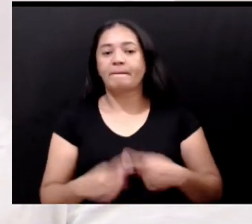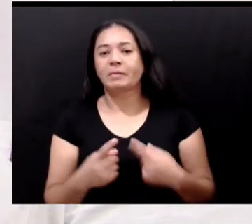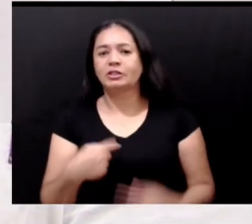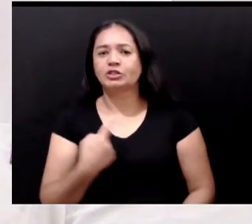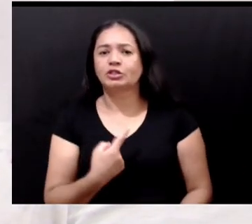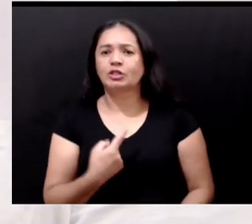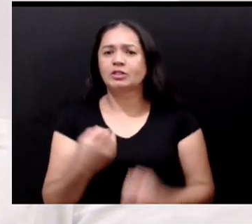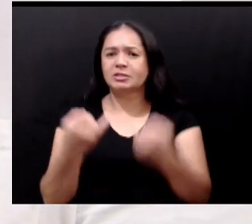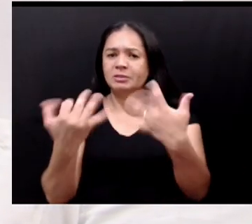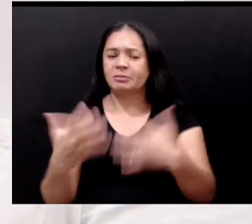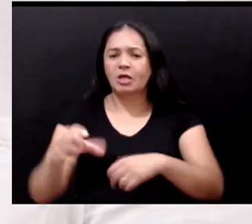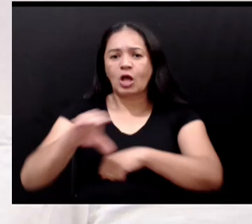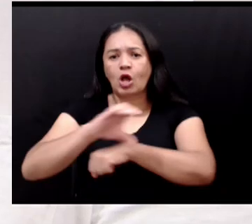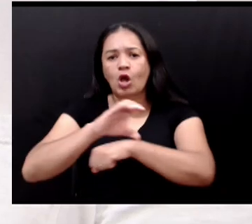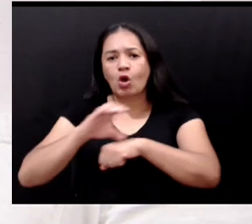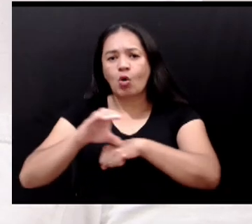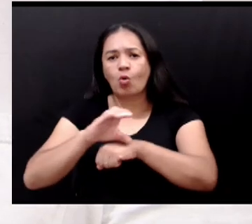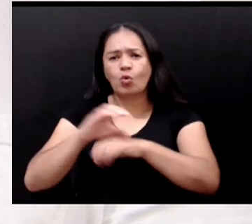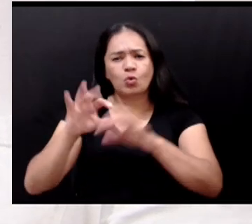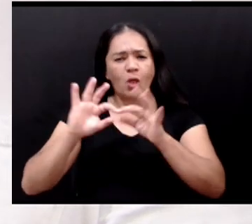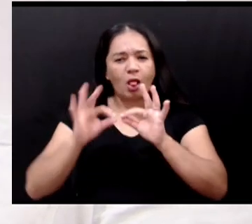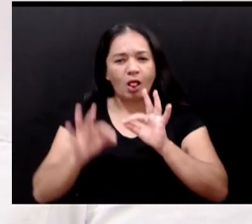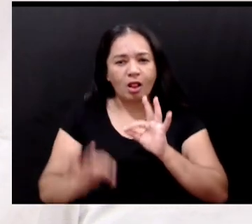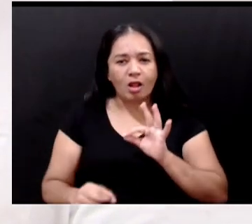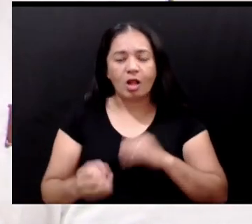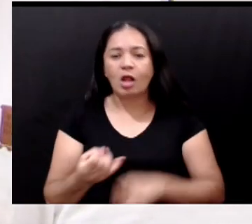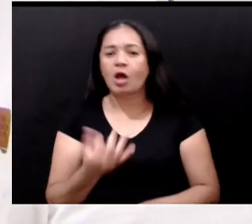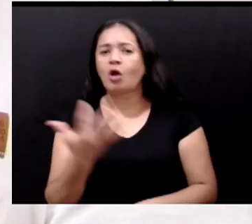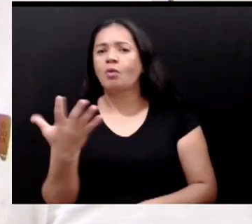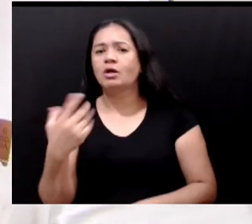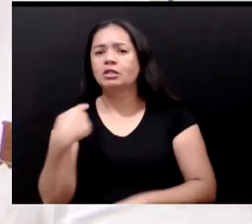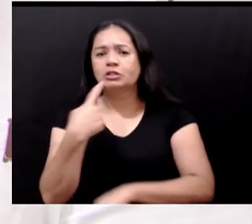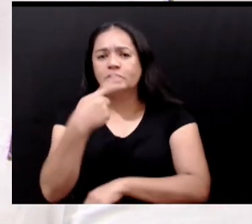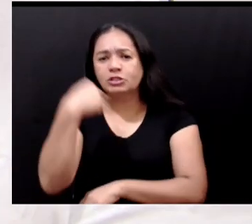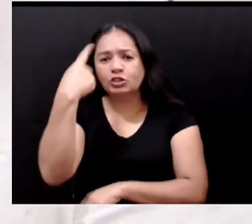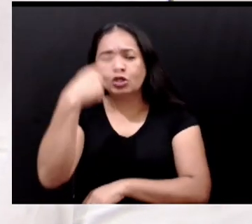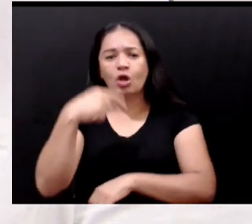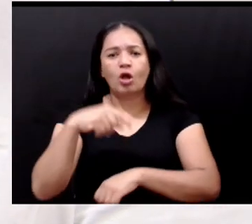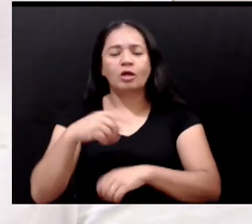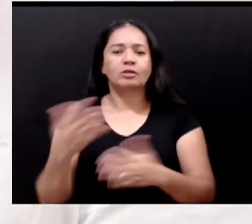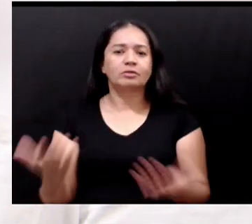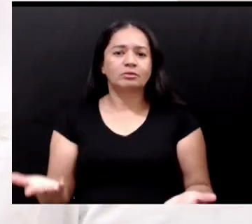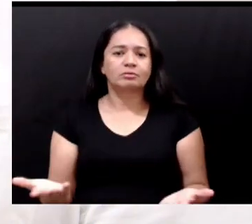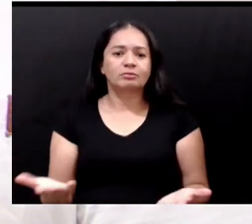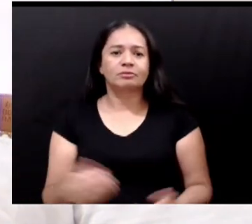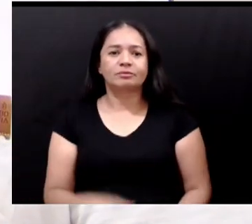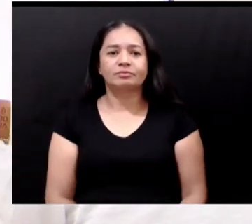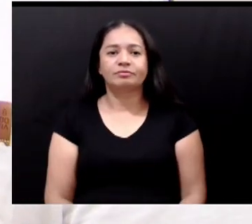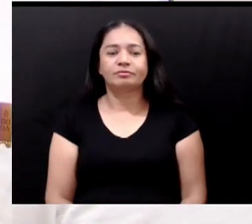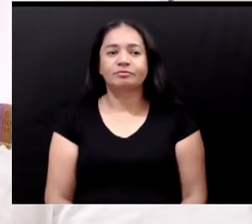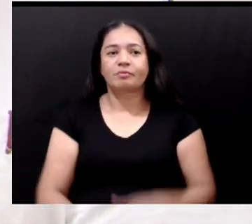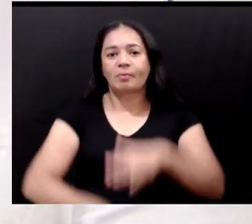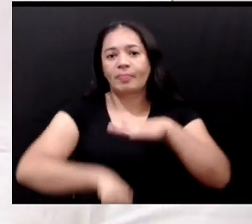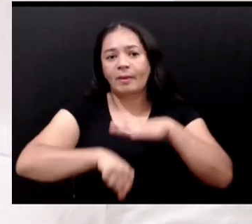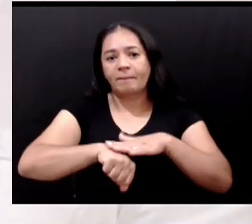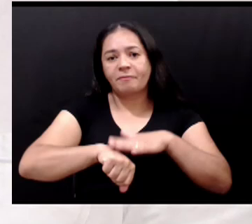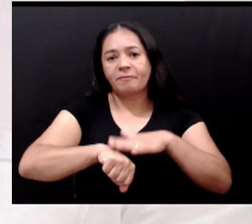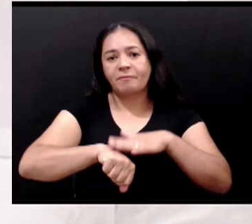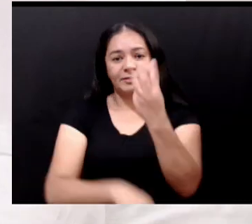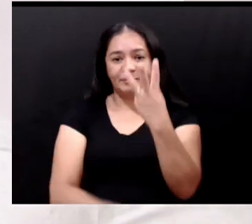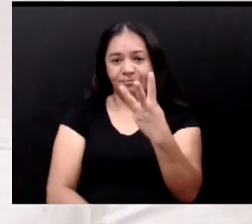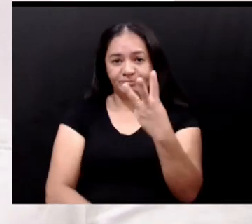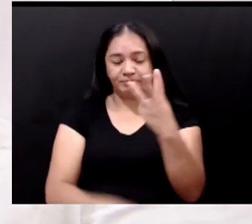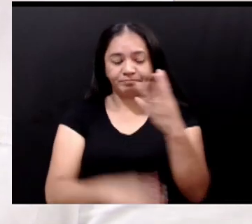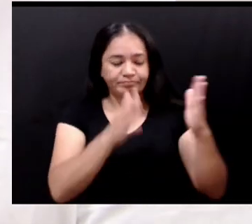é um curso longo, é um curso de quanto tempo de duração? Na verdade, ele é feito em 3 etapas, né? Quando